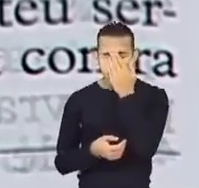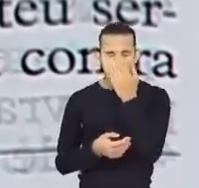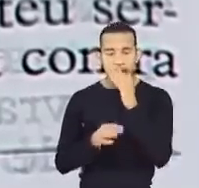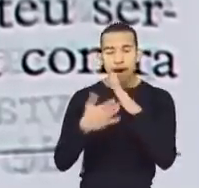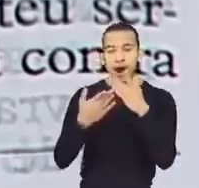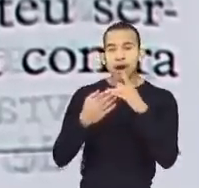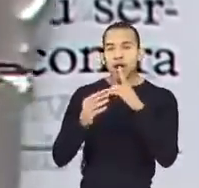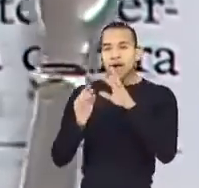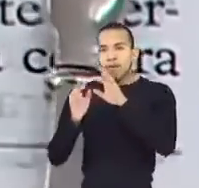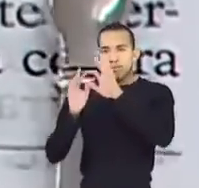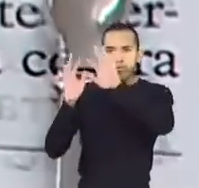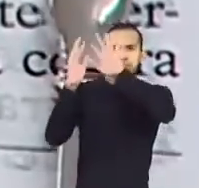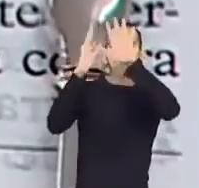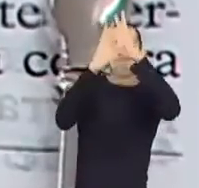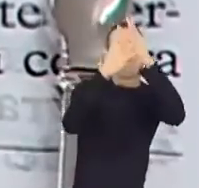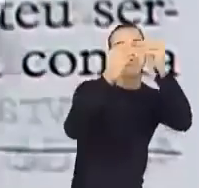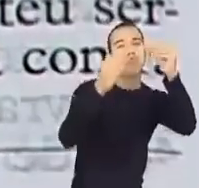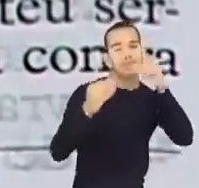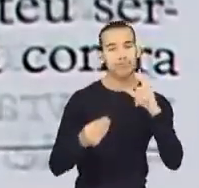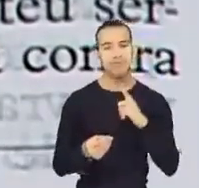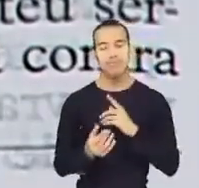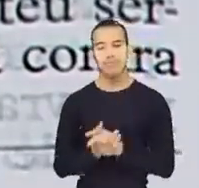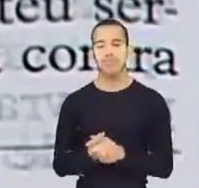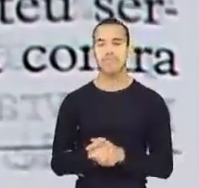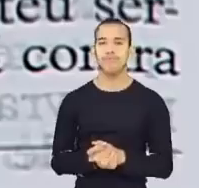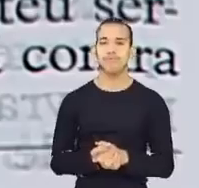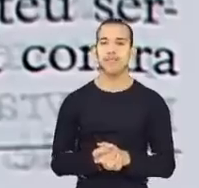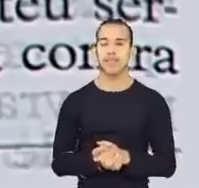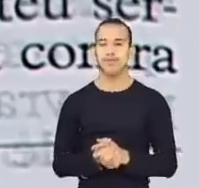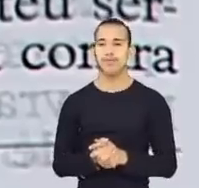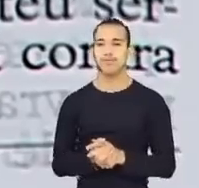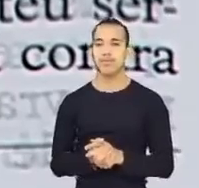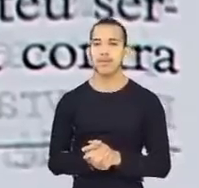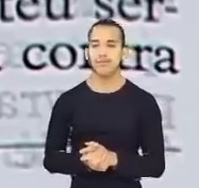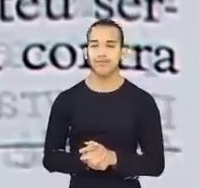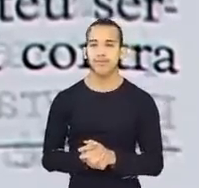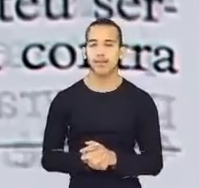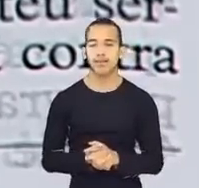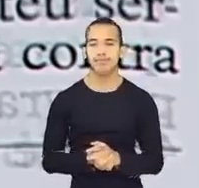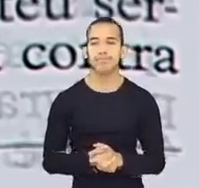né? Passou ou não? Então o odre está